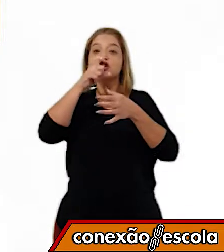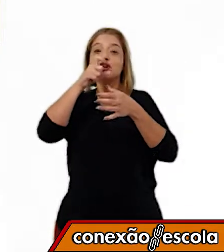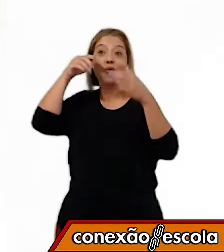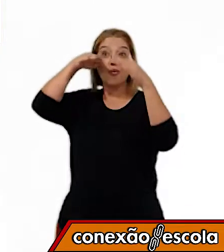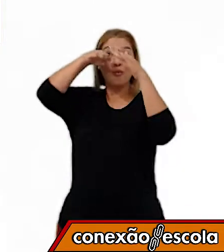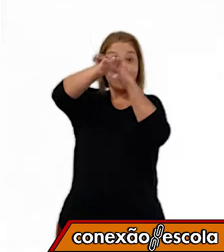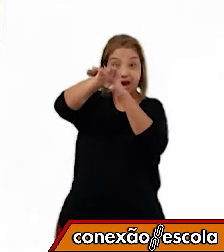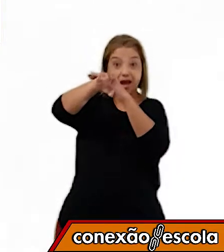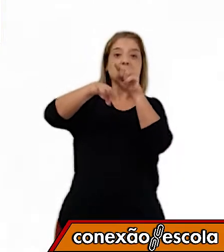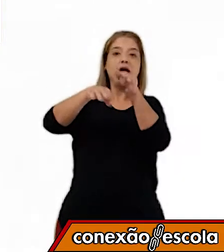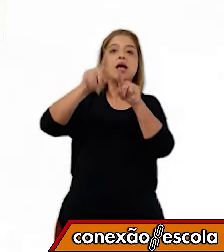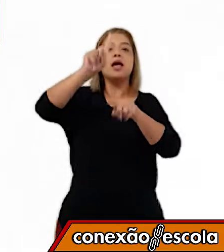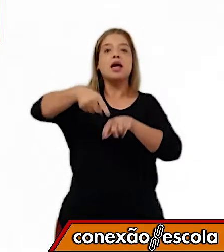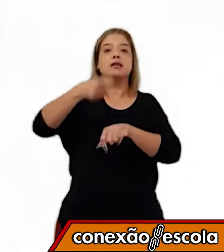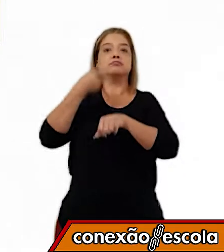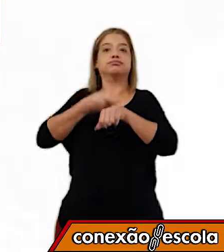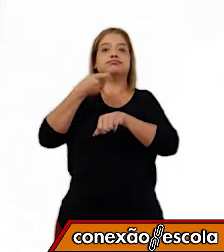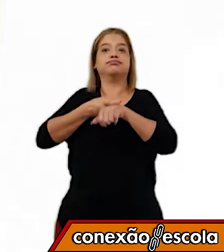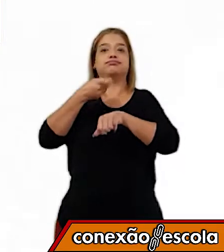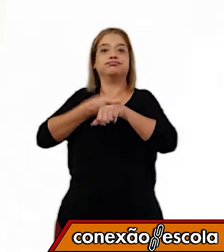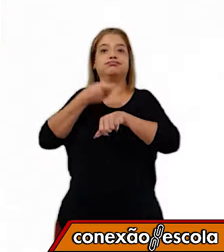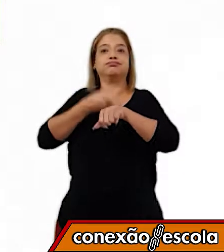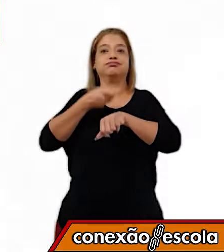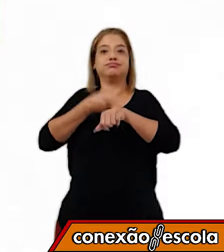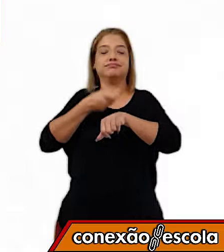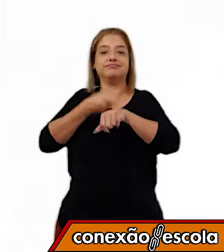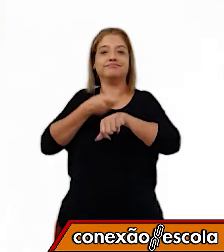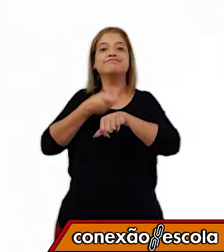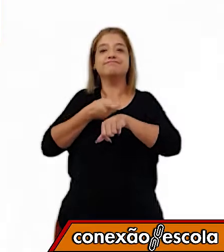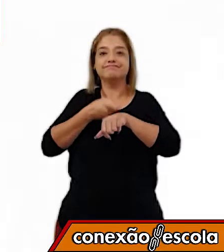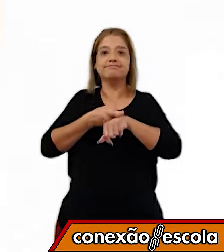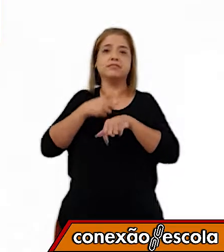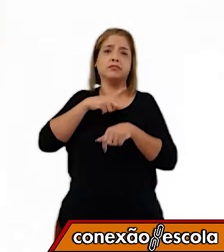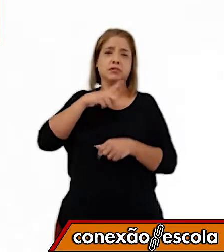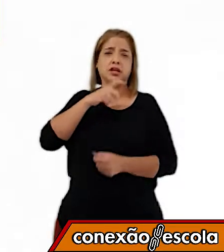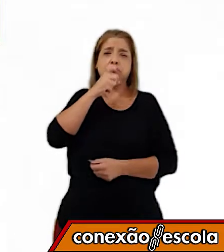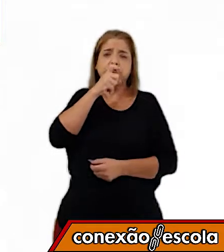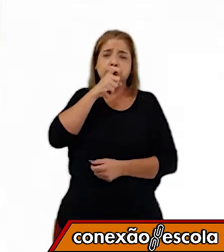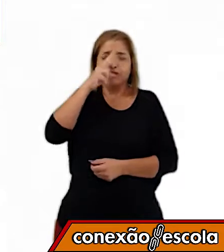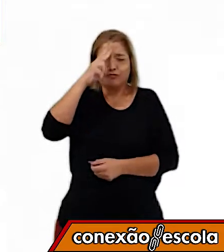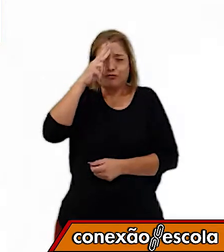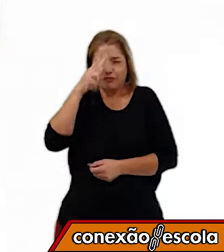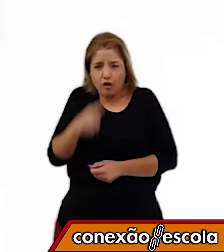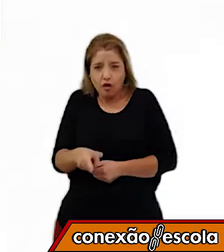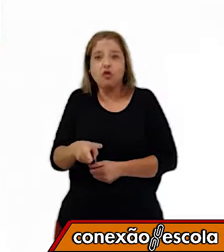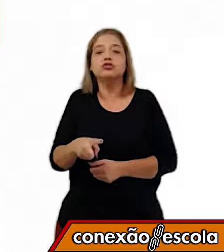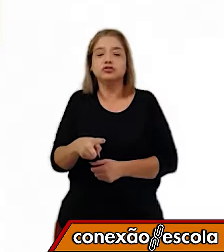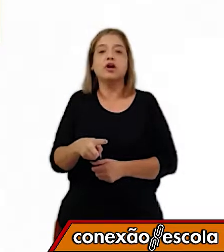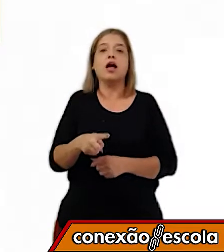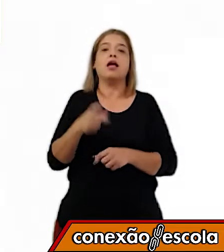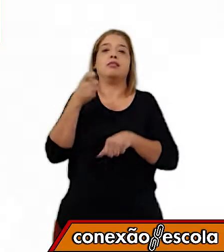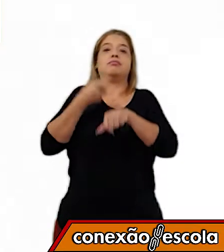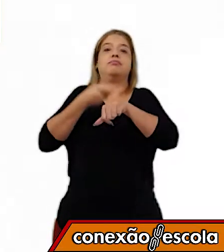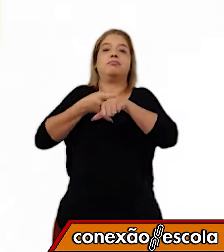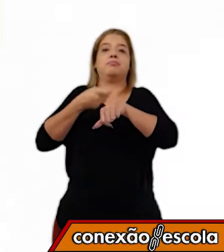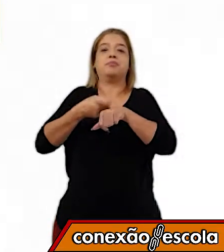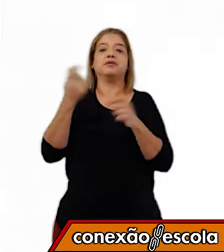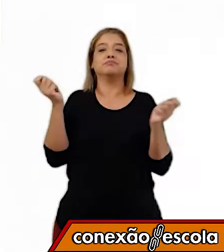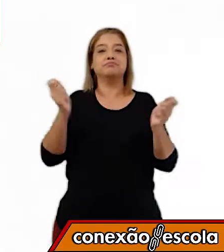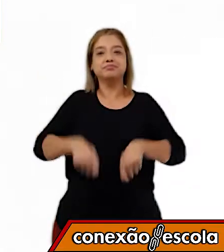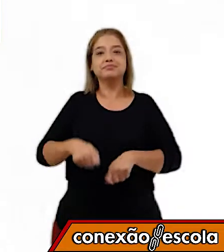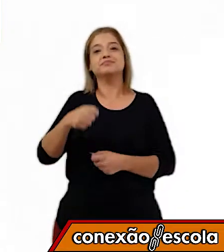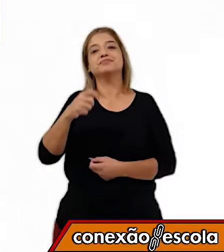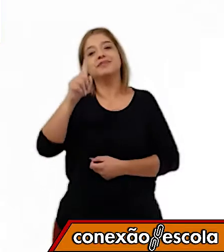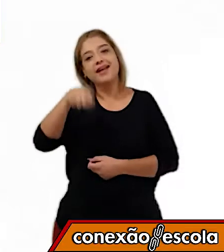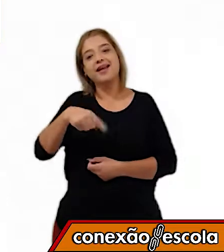recipiente e, quando leva ao congelador, com baixas temperaturas, se transformou em uma matéria sólida, com